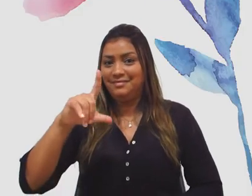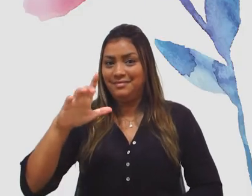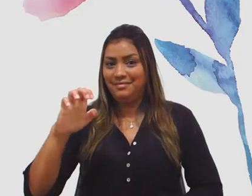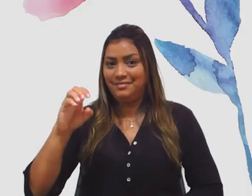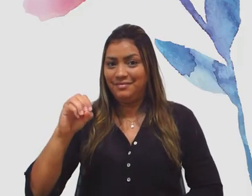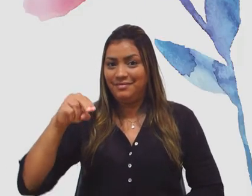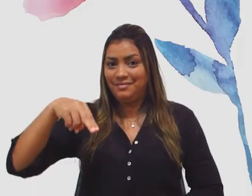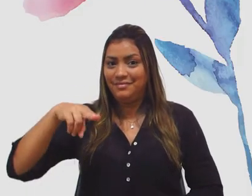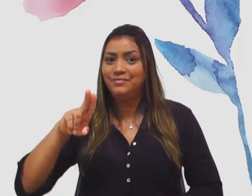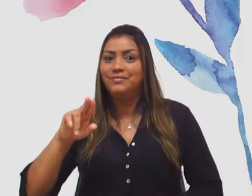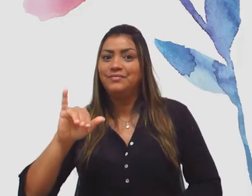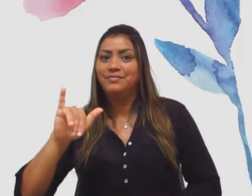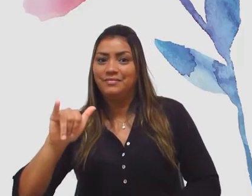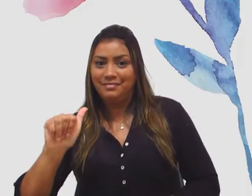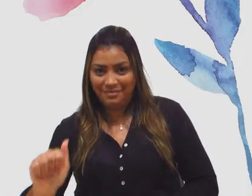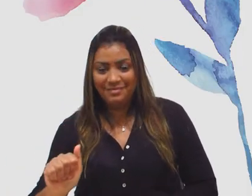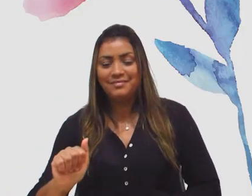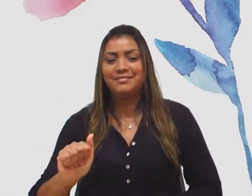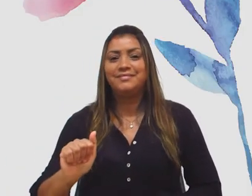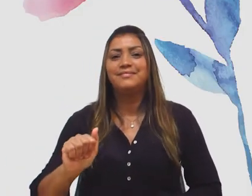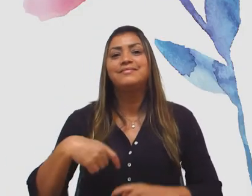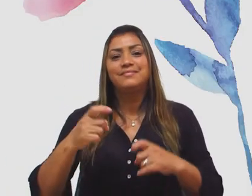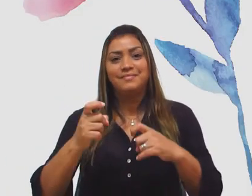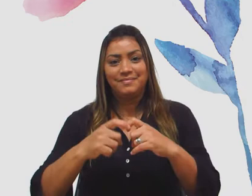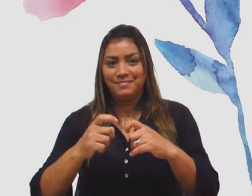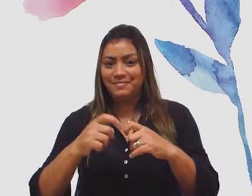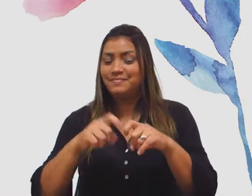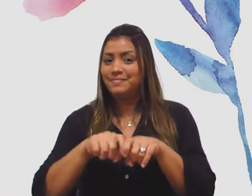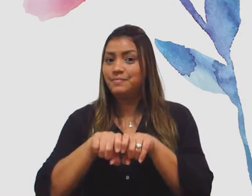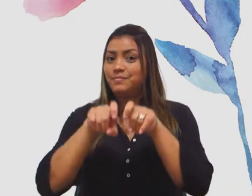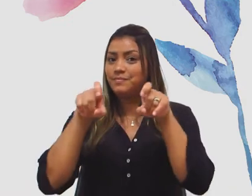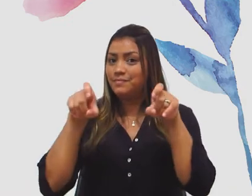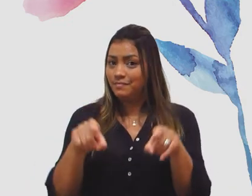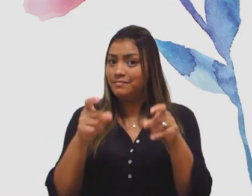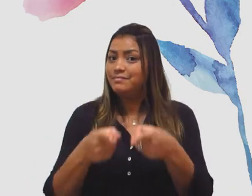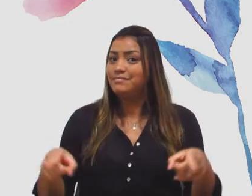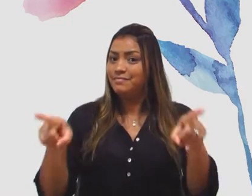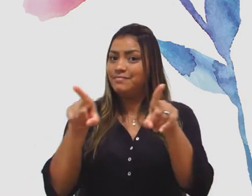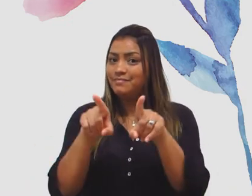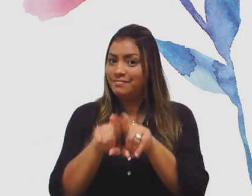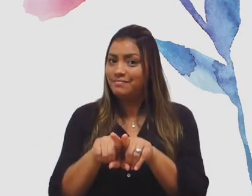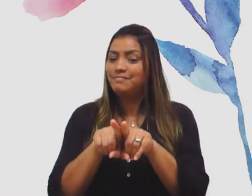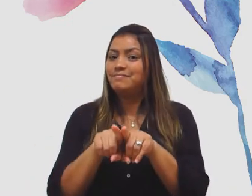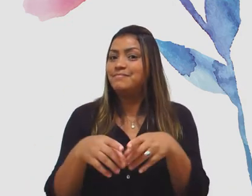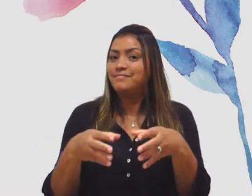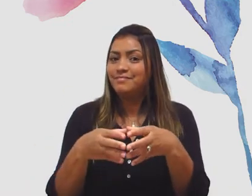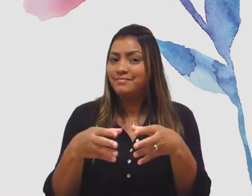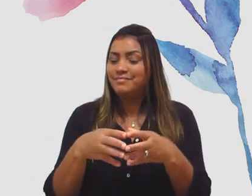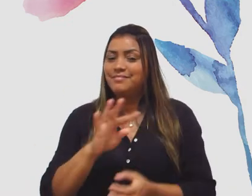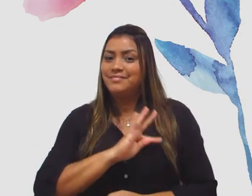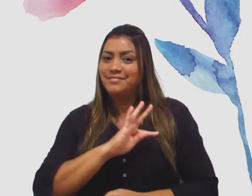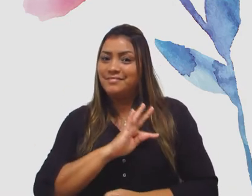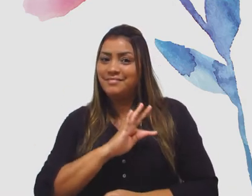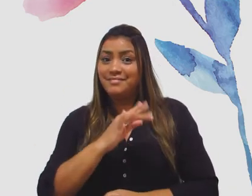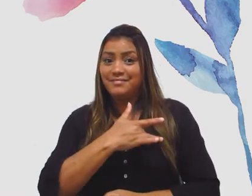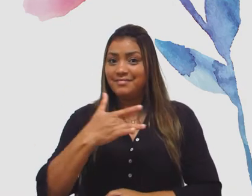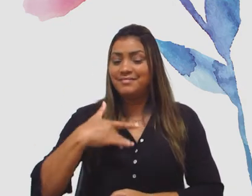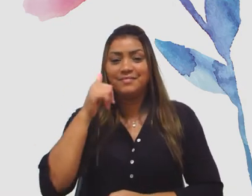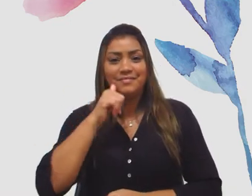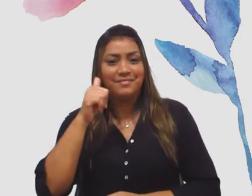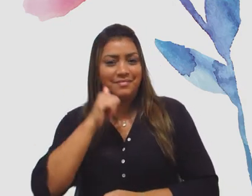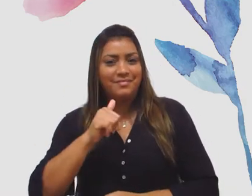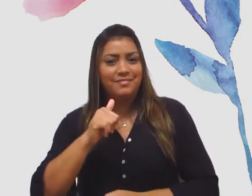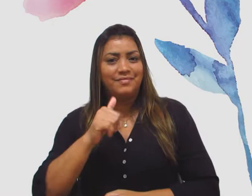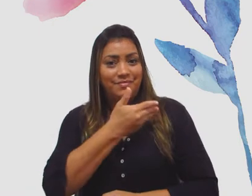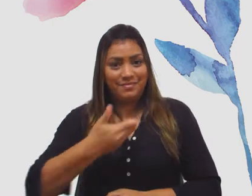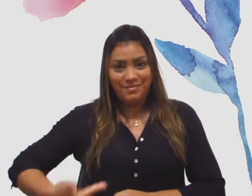Meu nome é Cleonúzia Vasconcelos, sou médica ginecologista obstetra e faço parte da equipe técnica da Saúde da Mulher do Estado. Minha